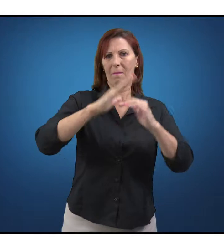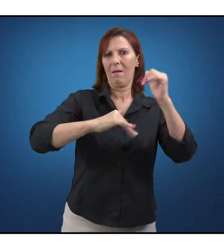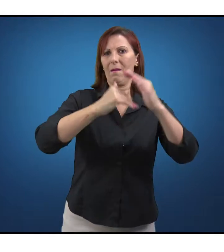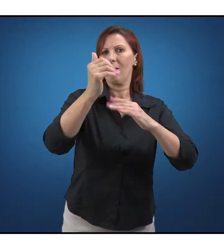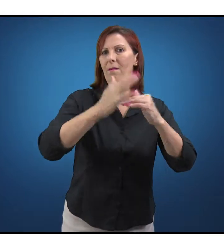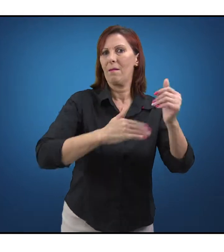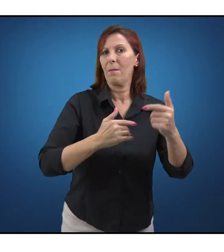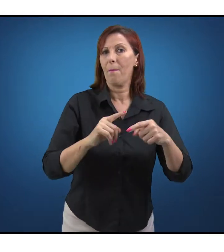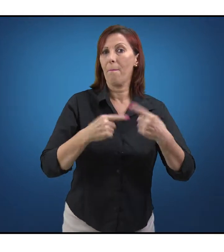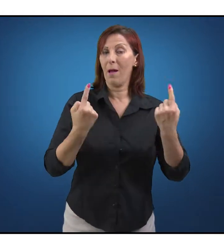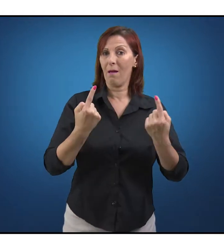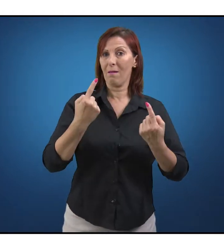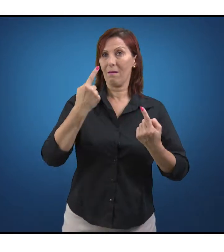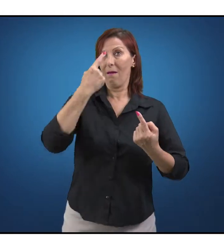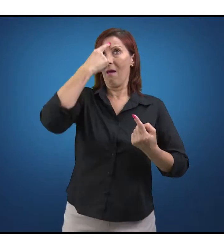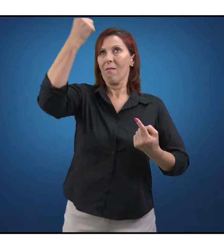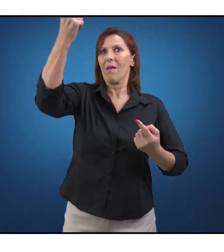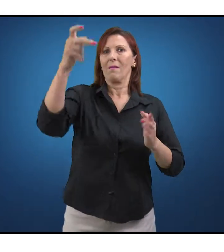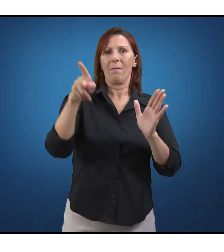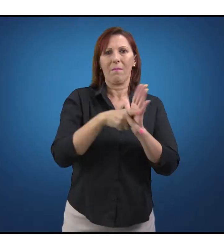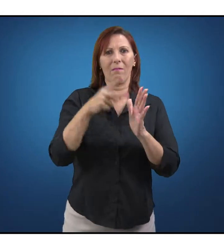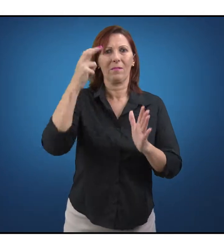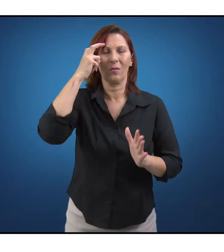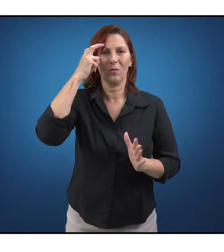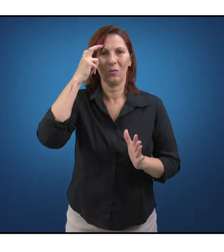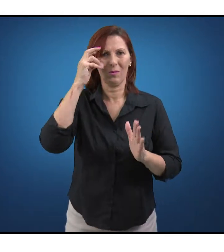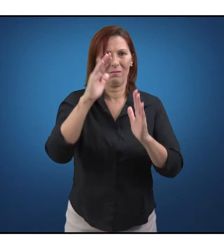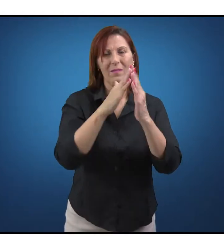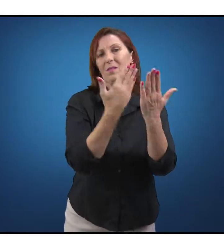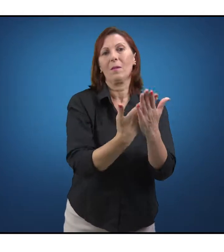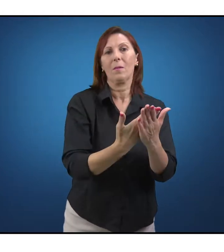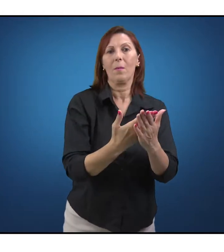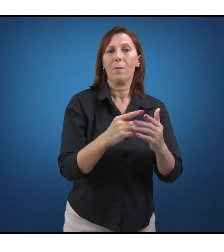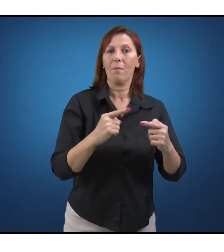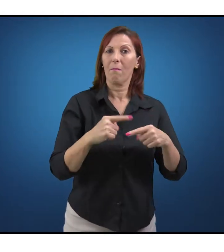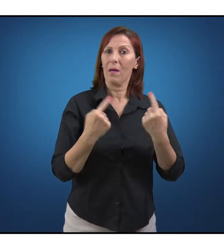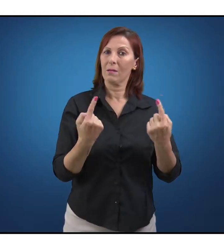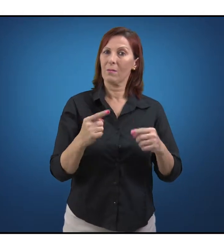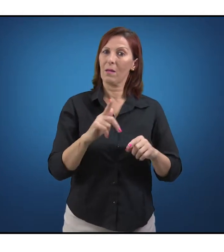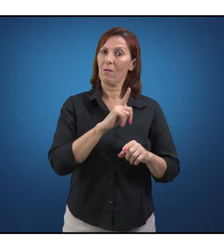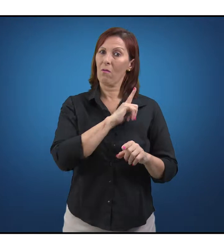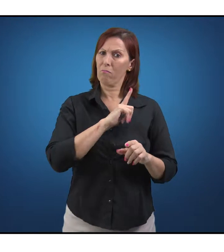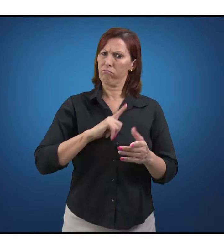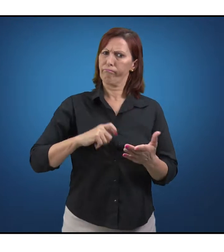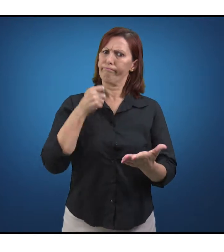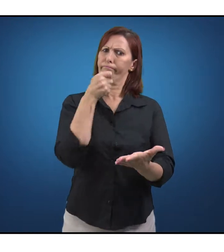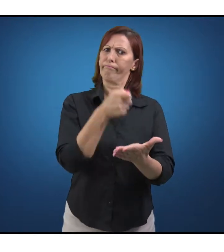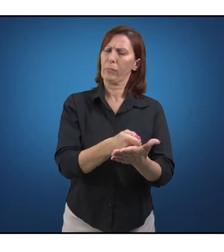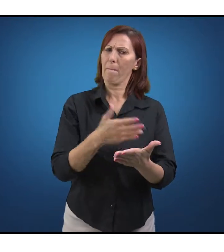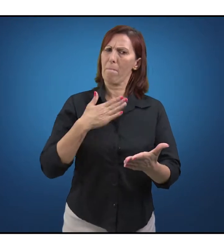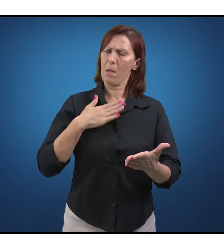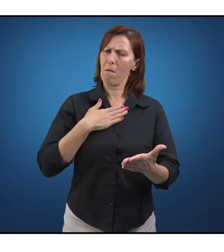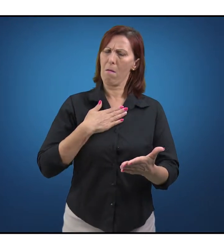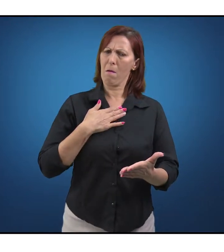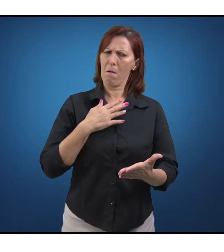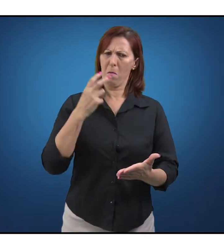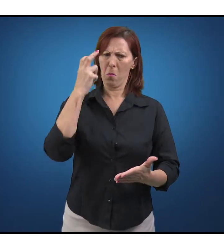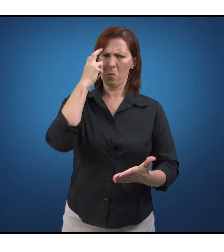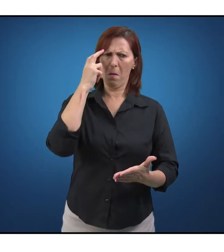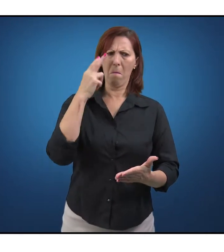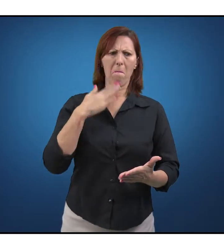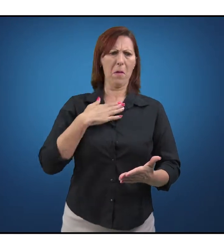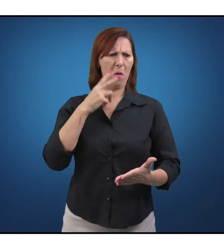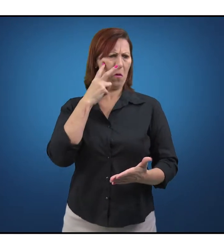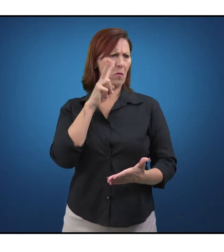sim as ideias daquela cultura. Agora, eu posso governar a escola também usando a minha cultura, o meu olhar, a